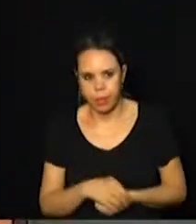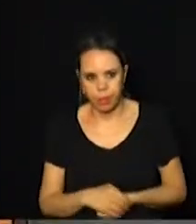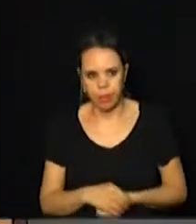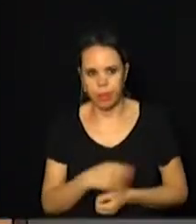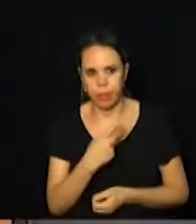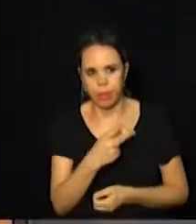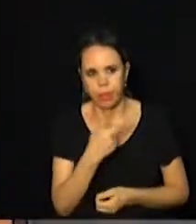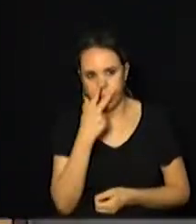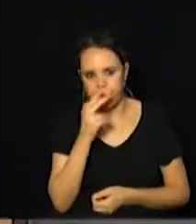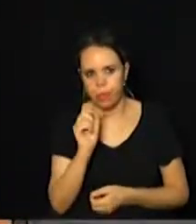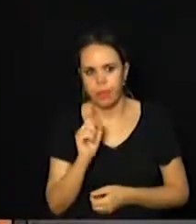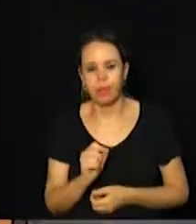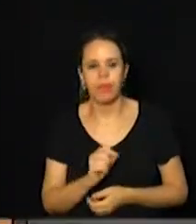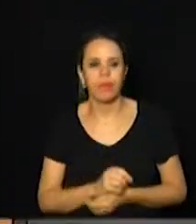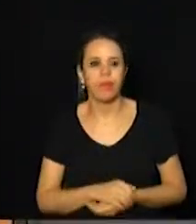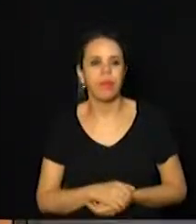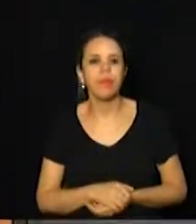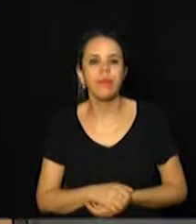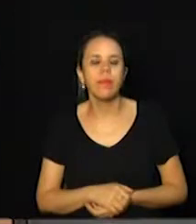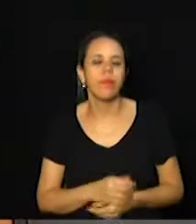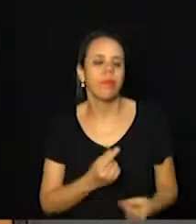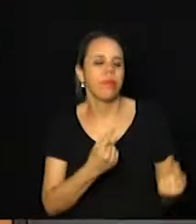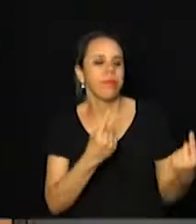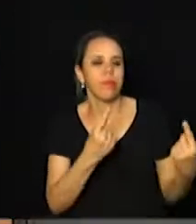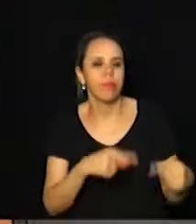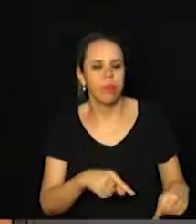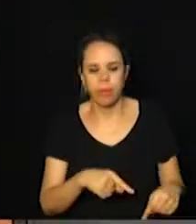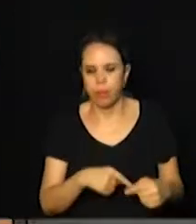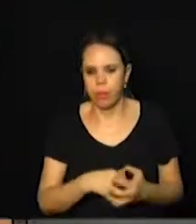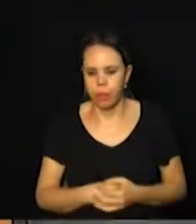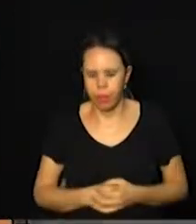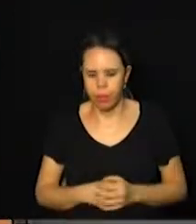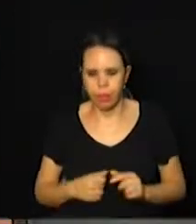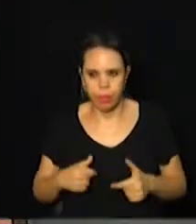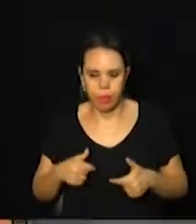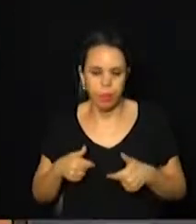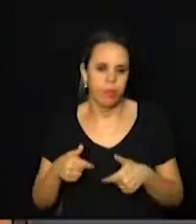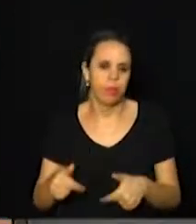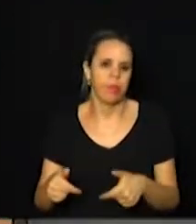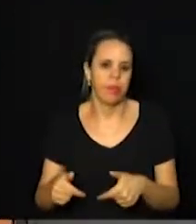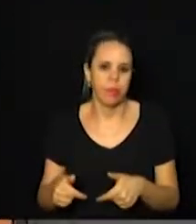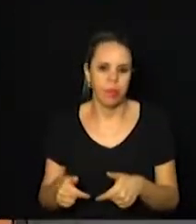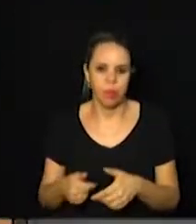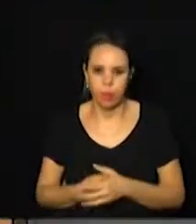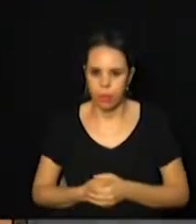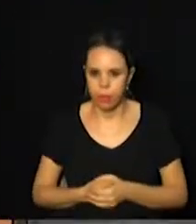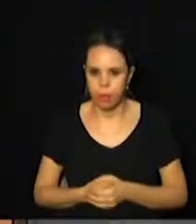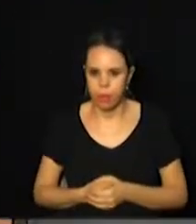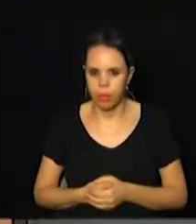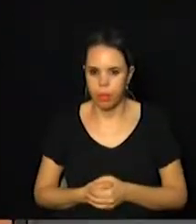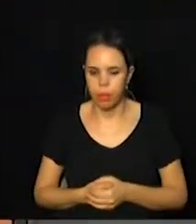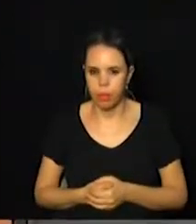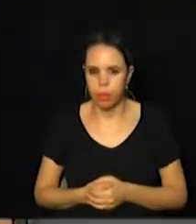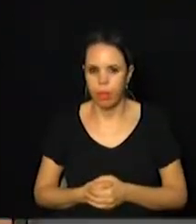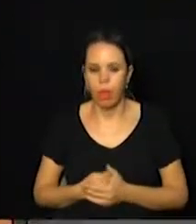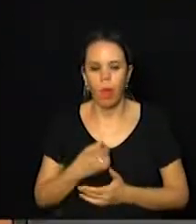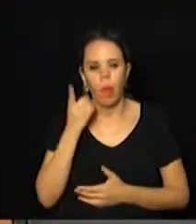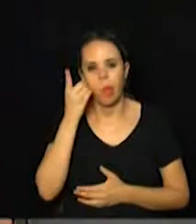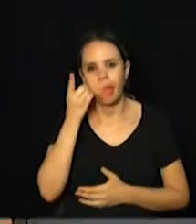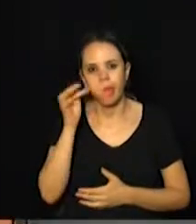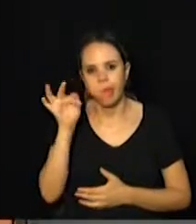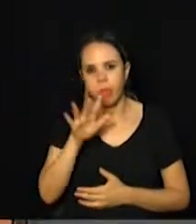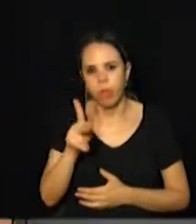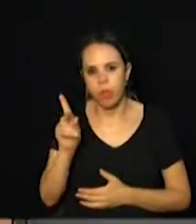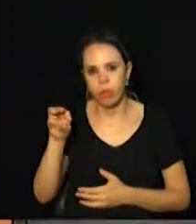dele é repudiando aí essa ação do parlamentar do deputado federal